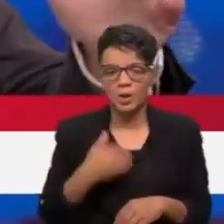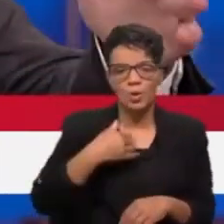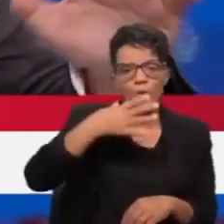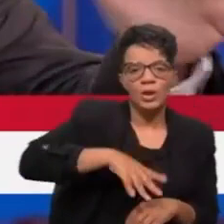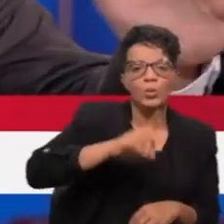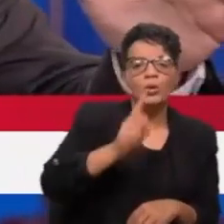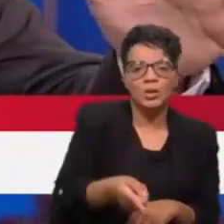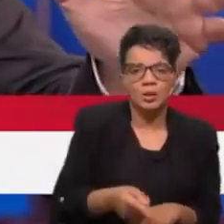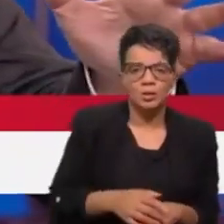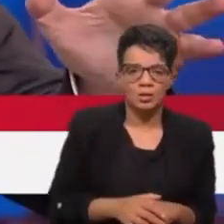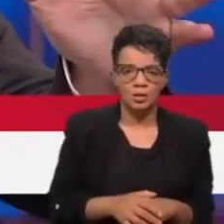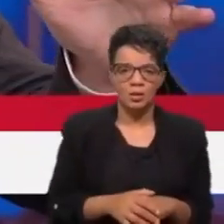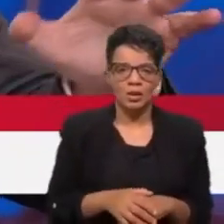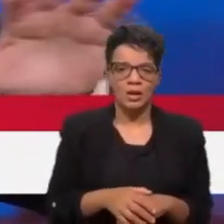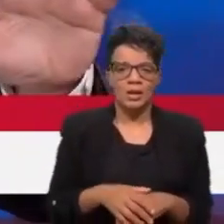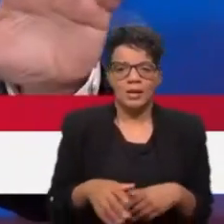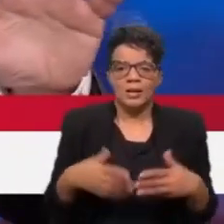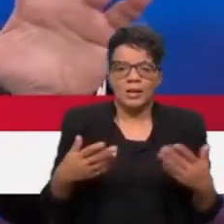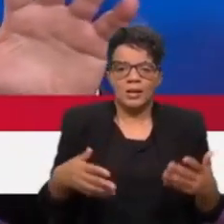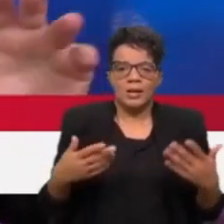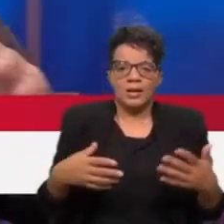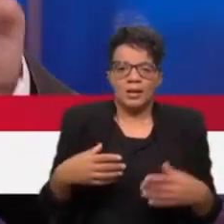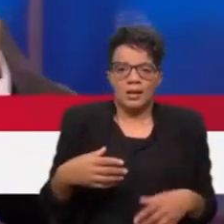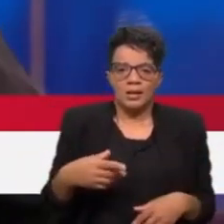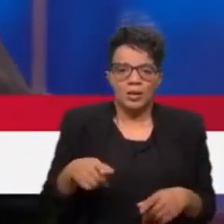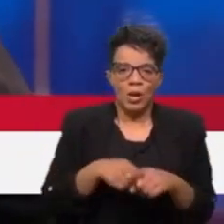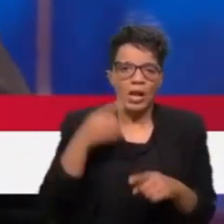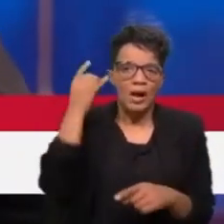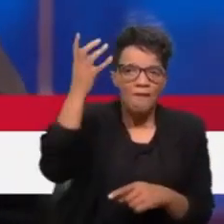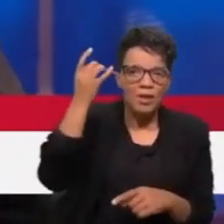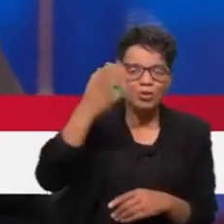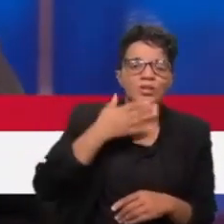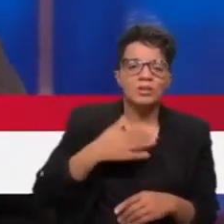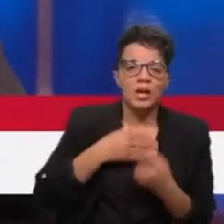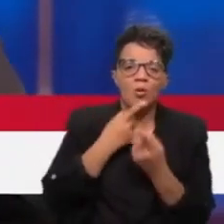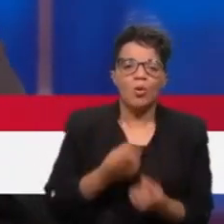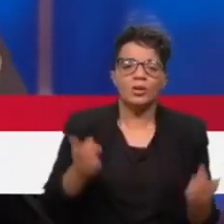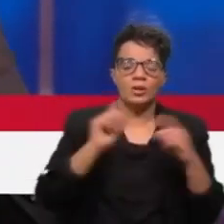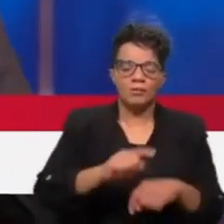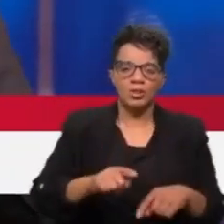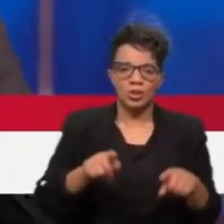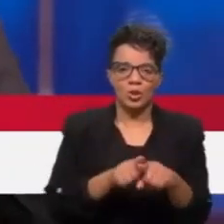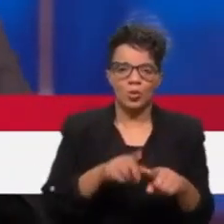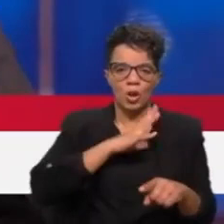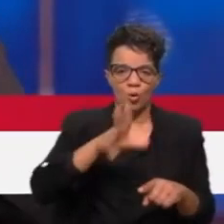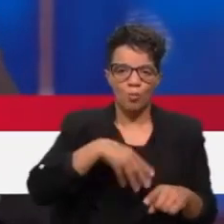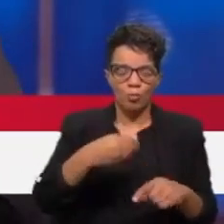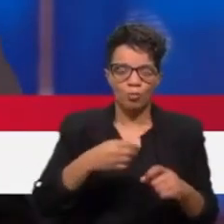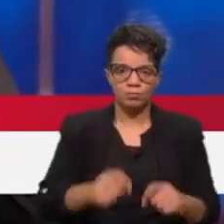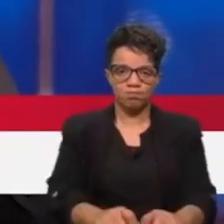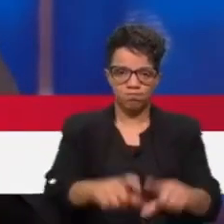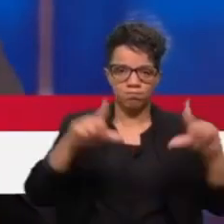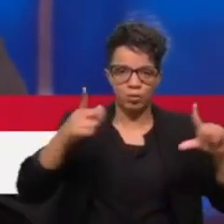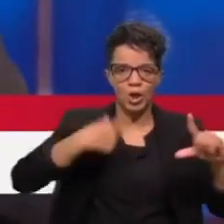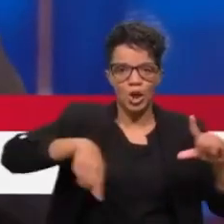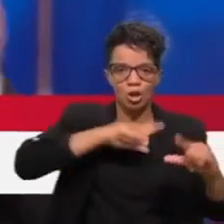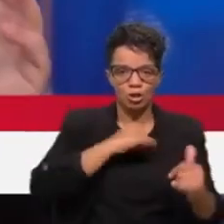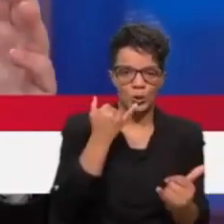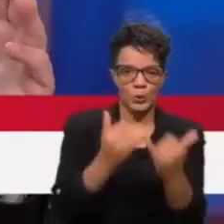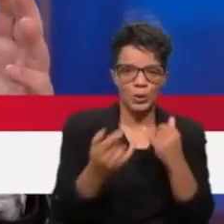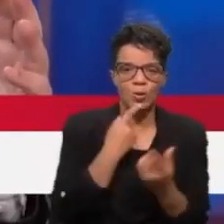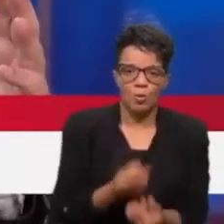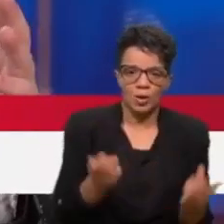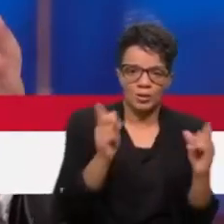não é aventuras com a fiscalidade que nos ponh outra vez nas primeiras páginas do mundo como estamos a arriscar de